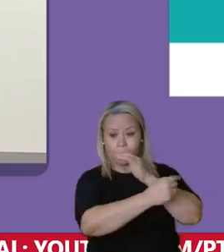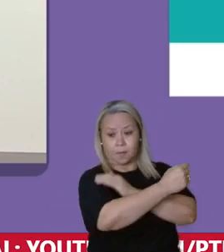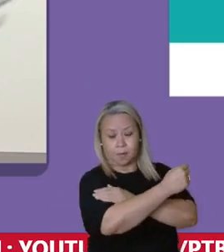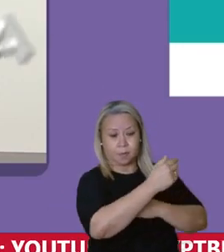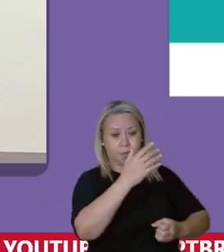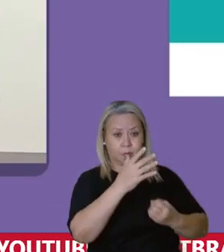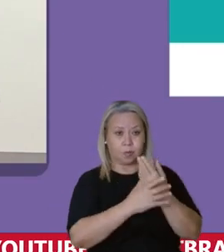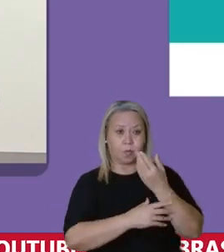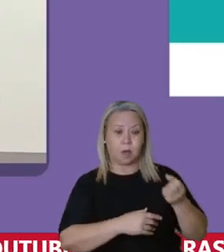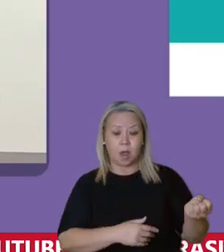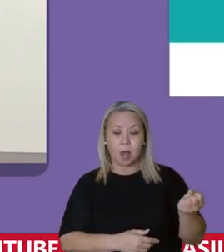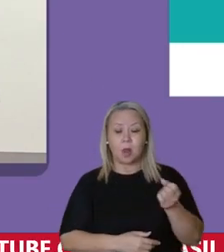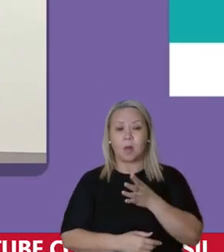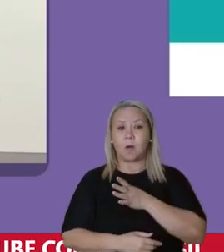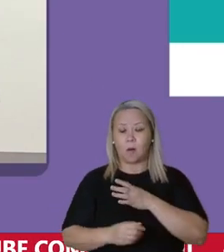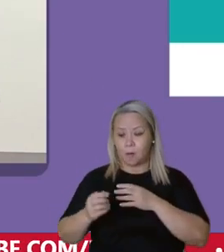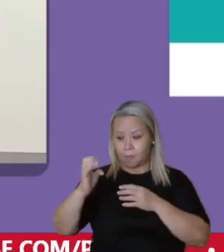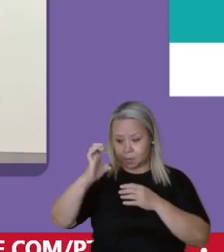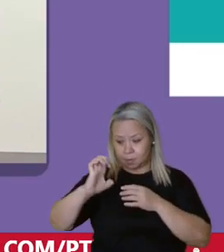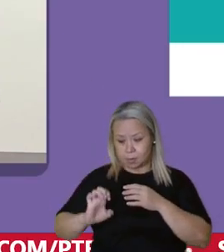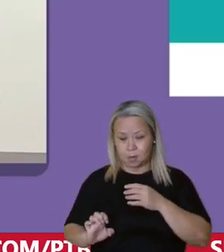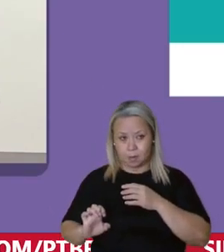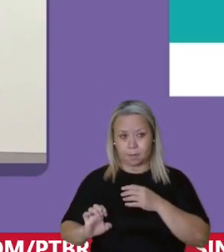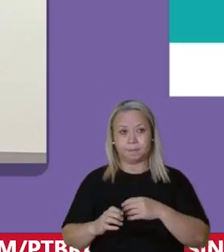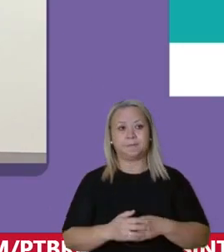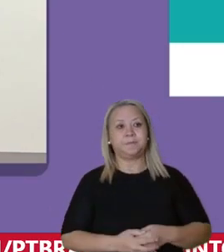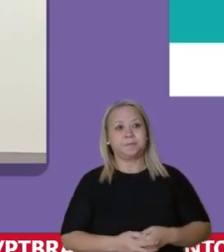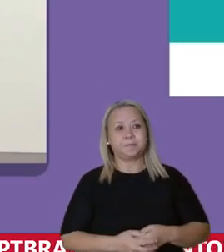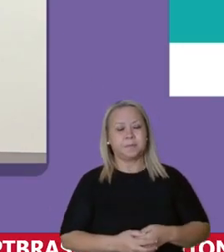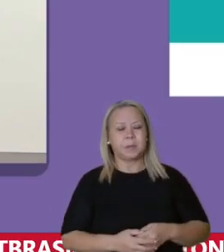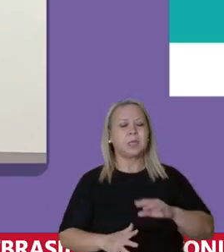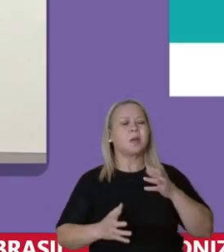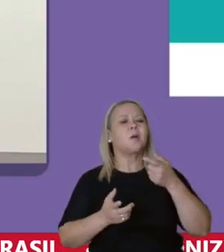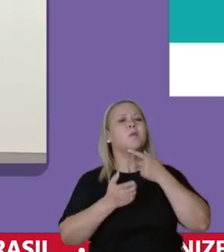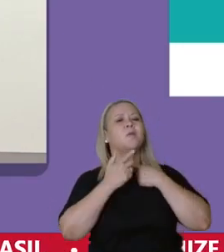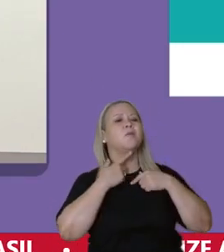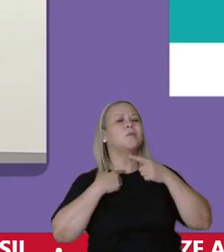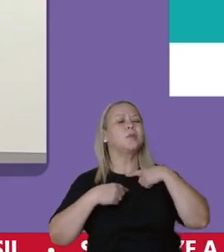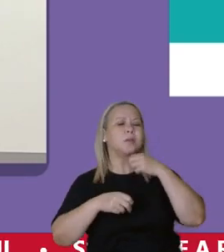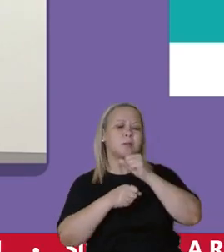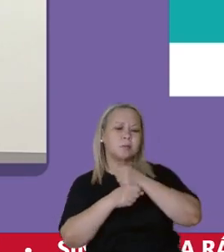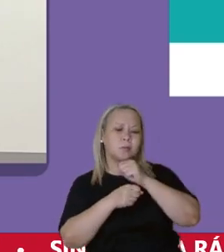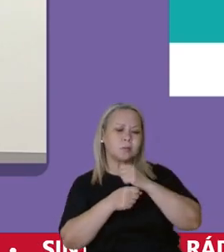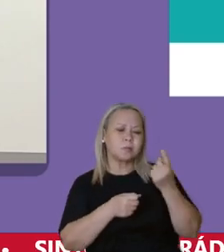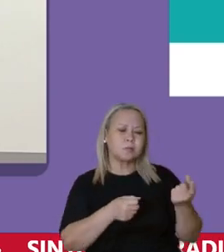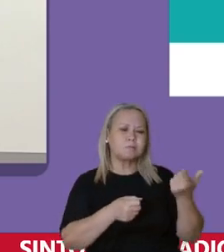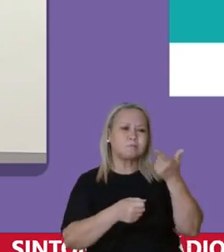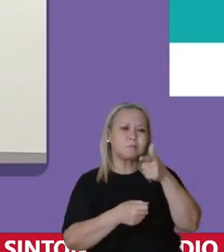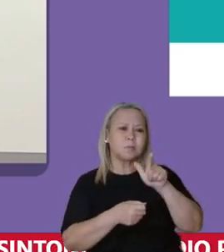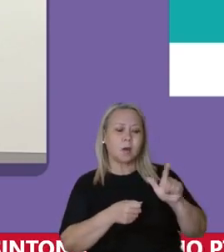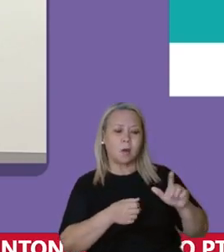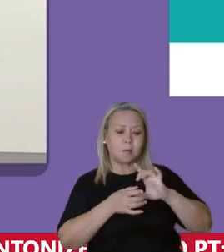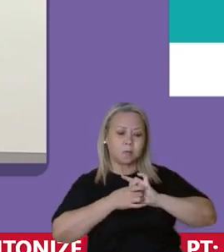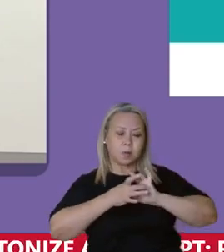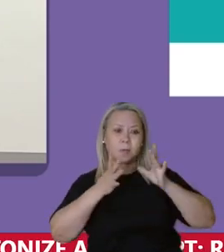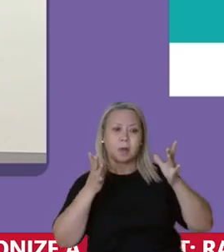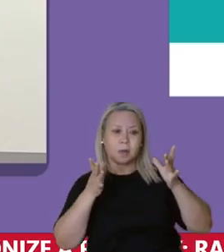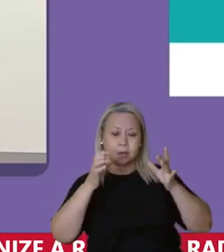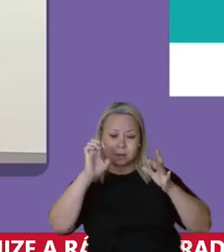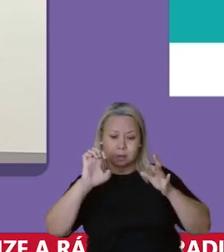Nova Esquerda. A Nova Esquerda buscava construir uma esquerda